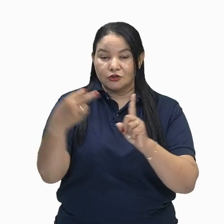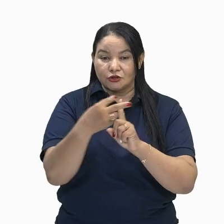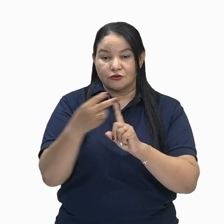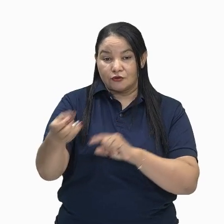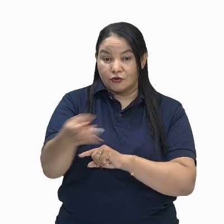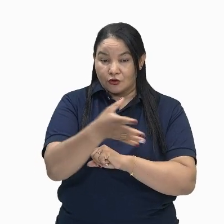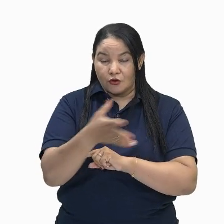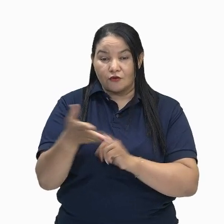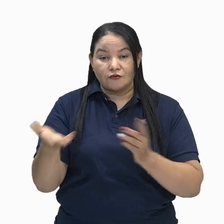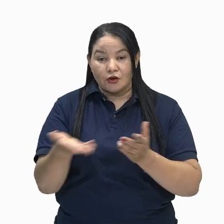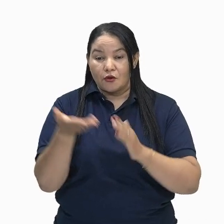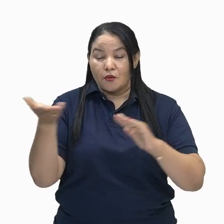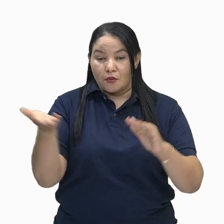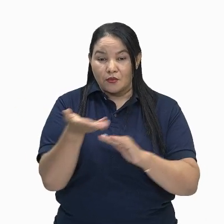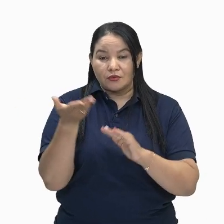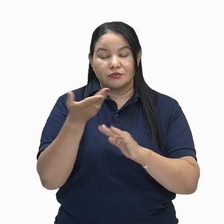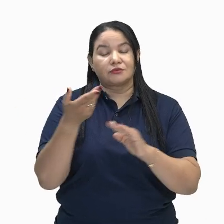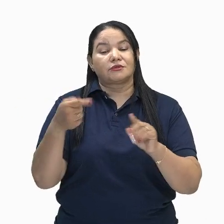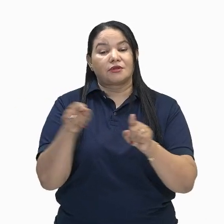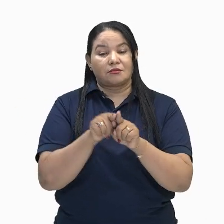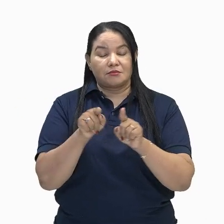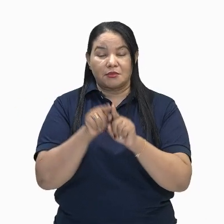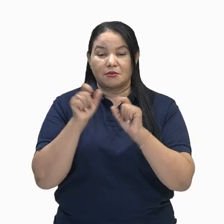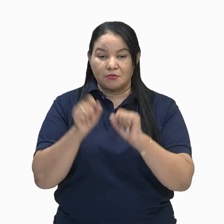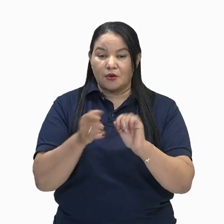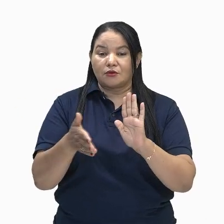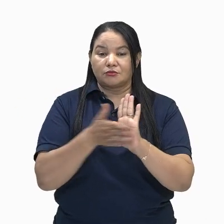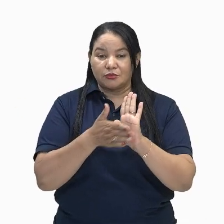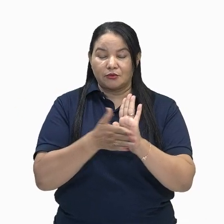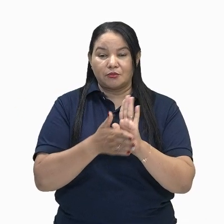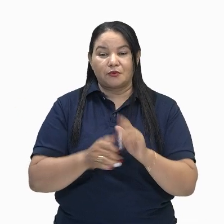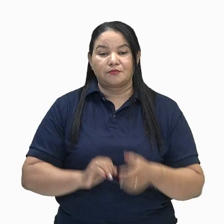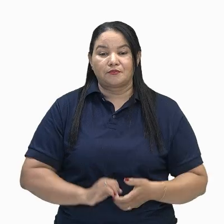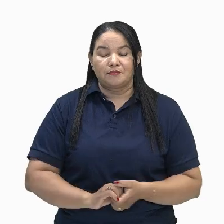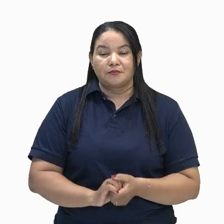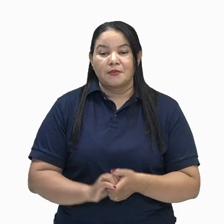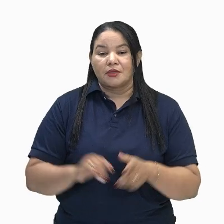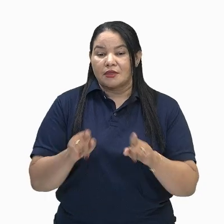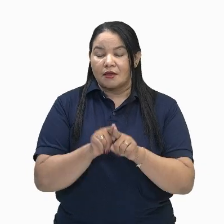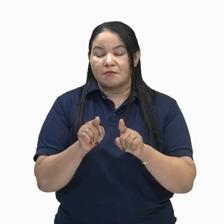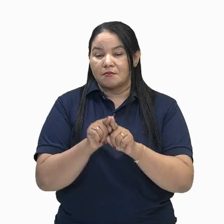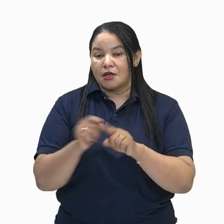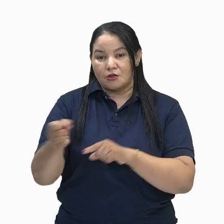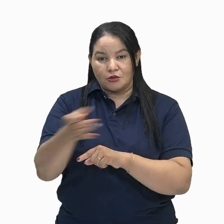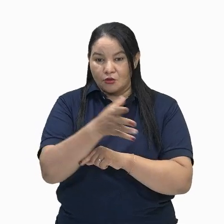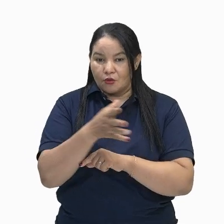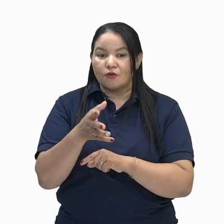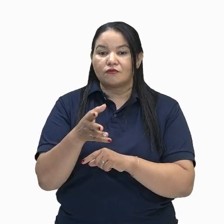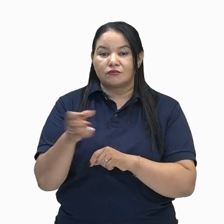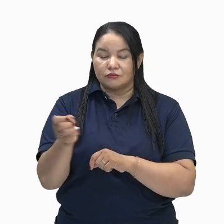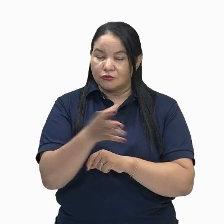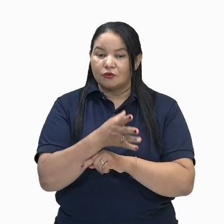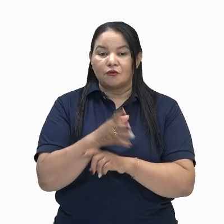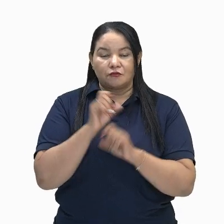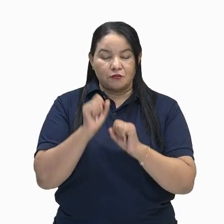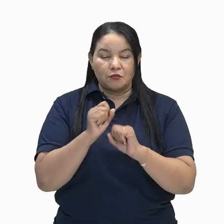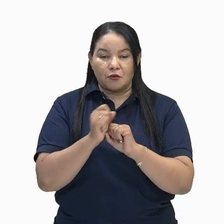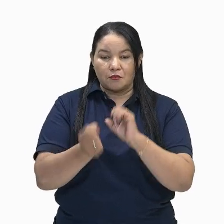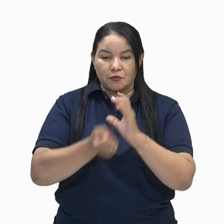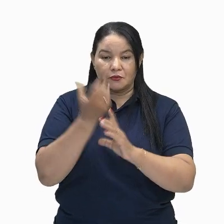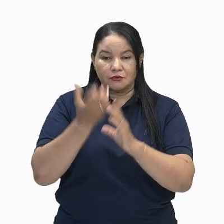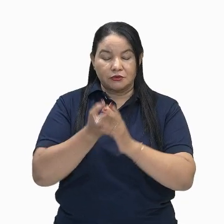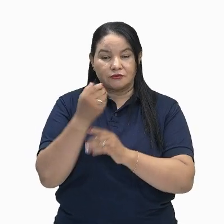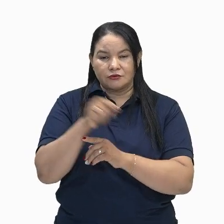mais moderna, mais contemporânea, não é? Você pode produzir humor também, né? Quando você tem